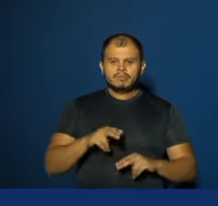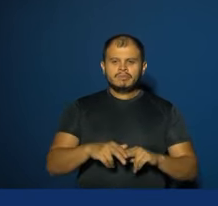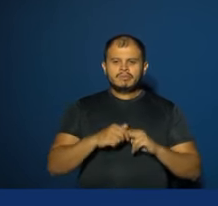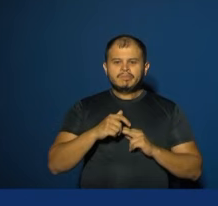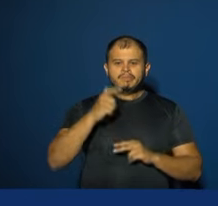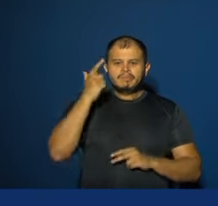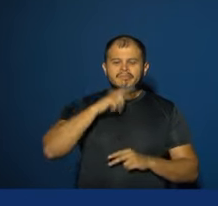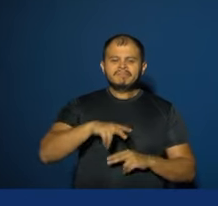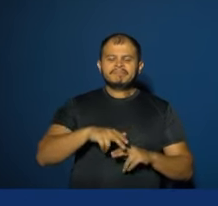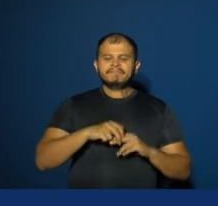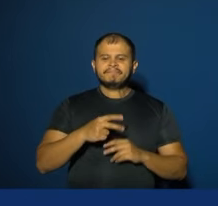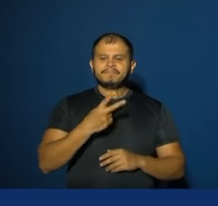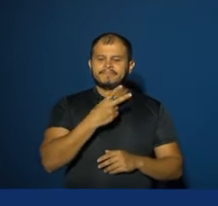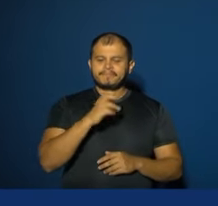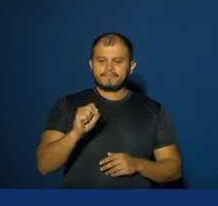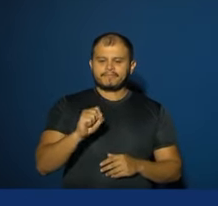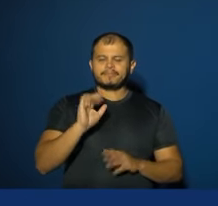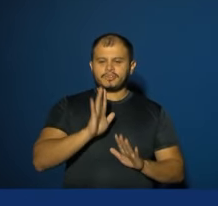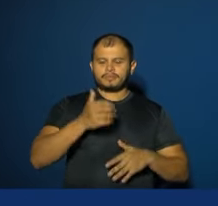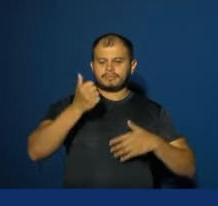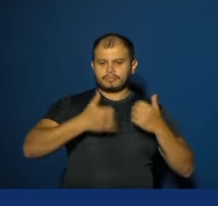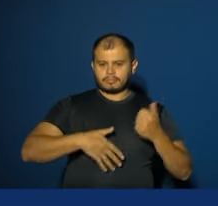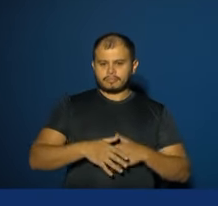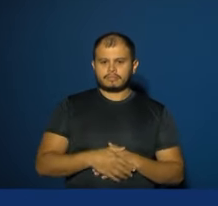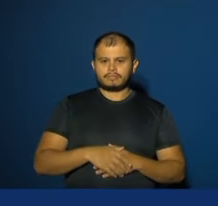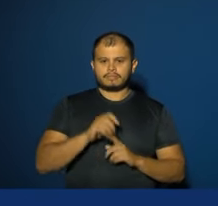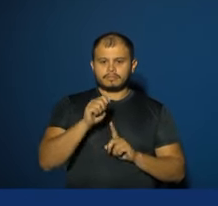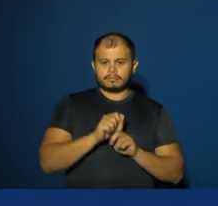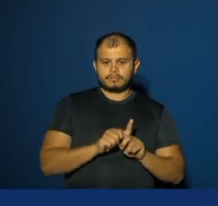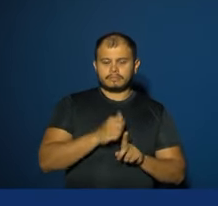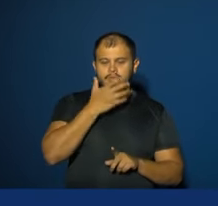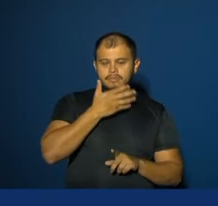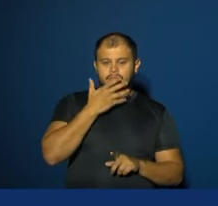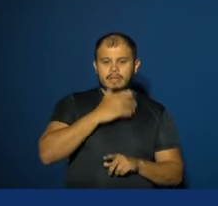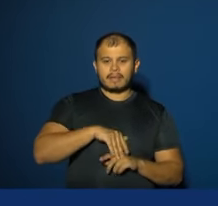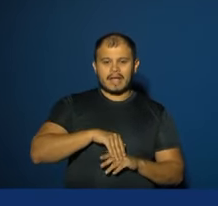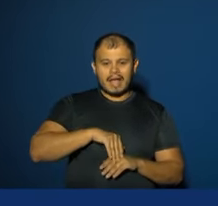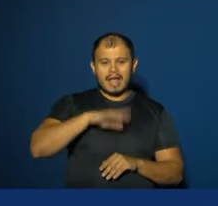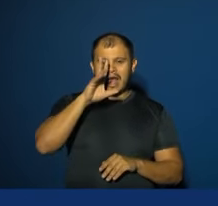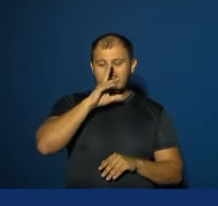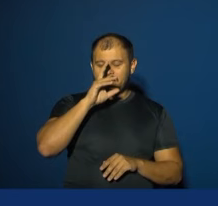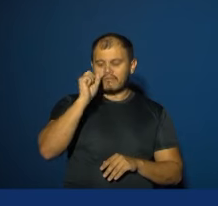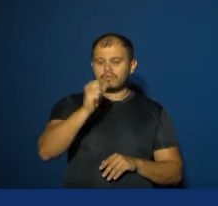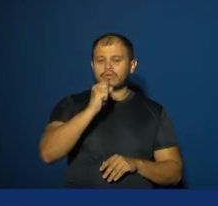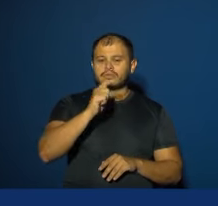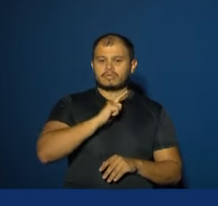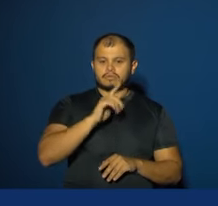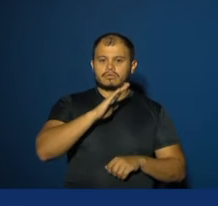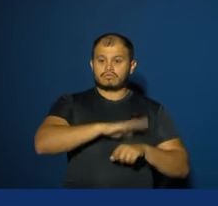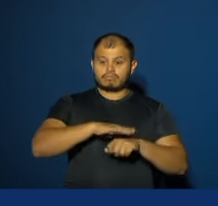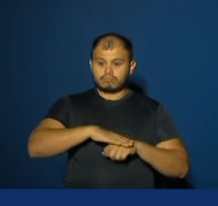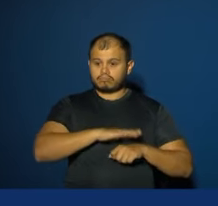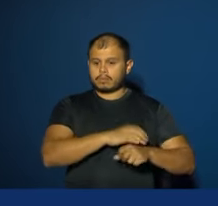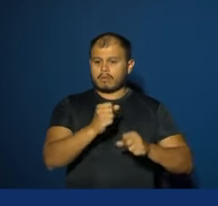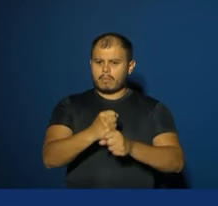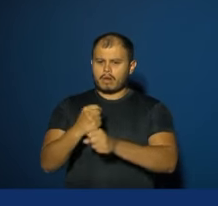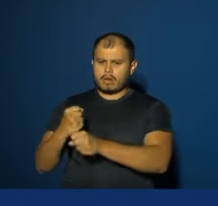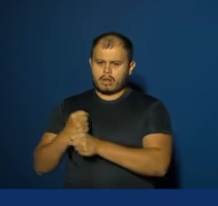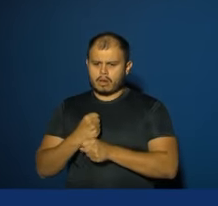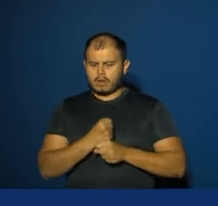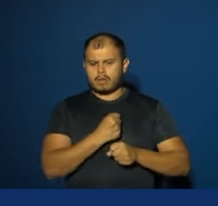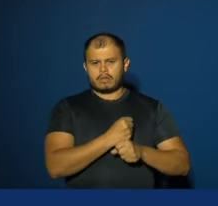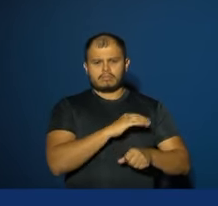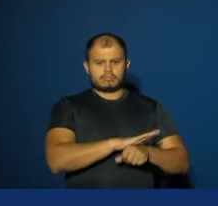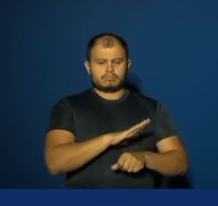desses 28 Que nós tínhamos comentado o mês de dezembro foi o mês mais alto em termos de realização de obra física e de e de